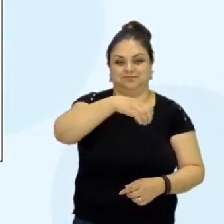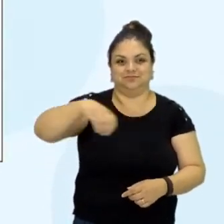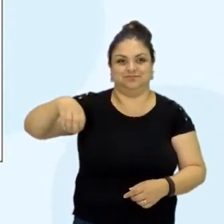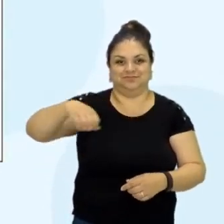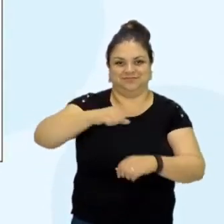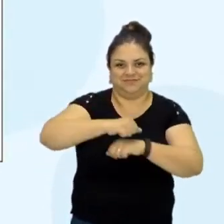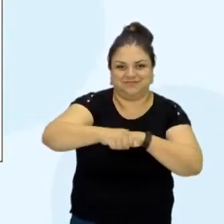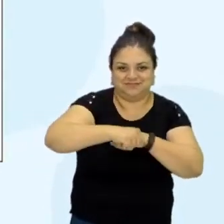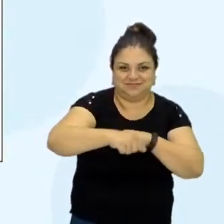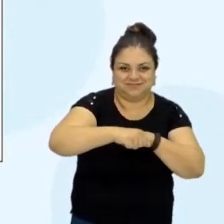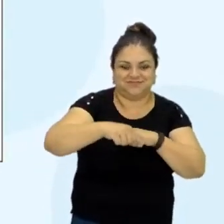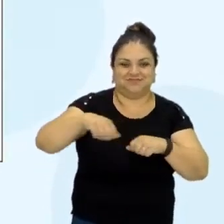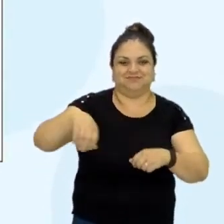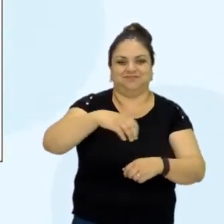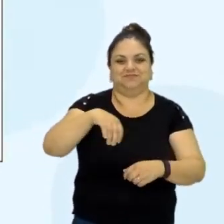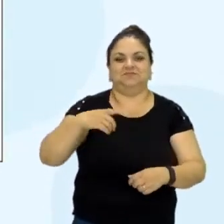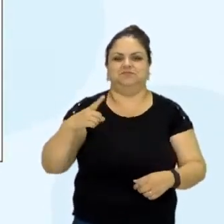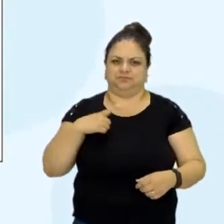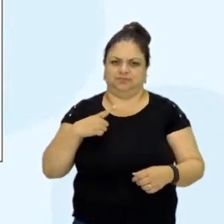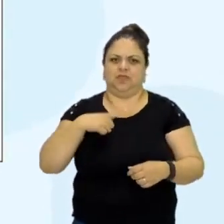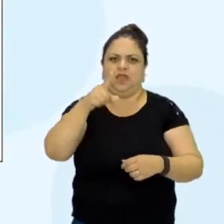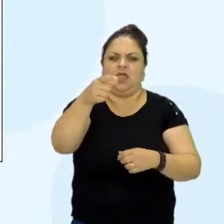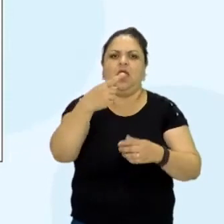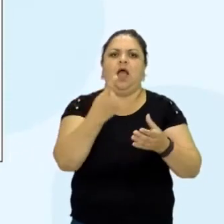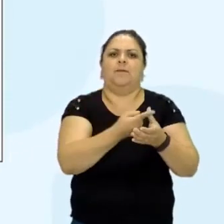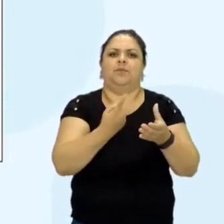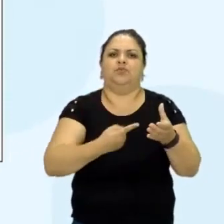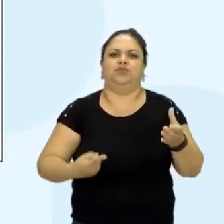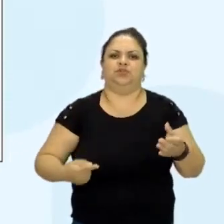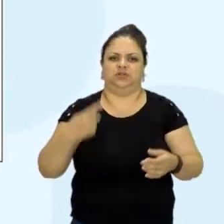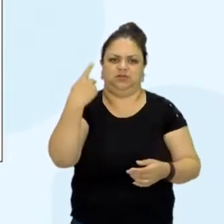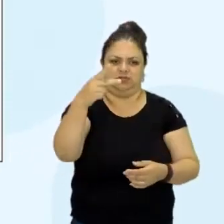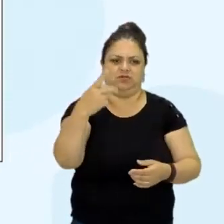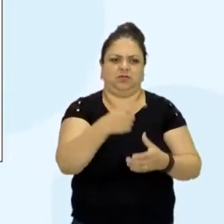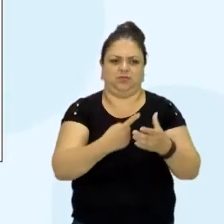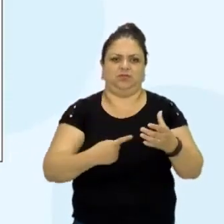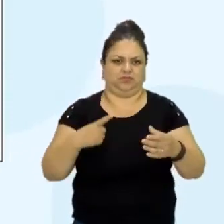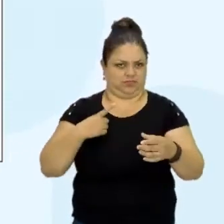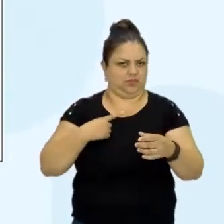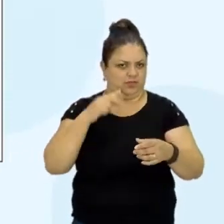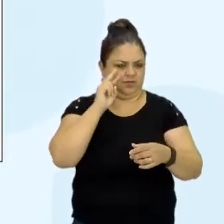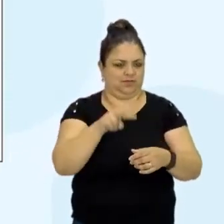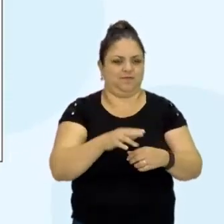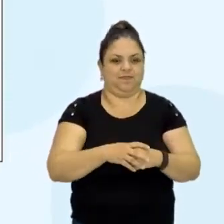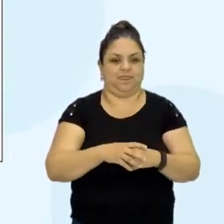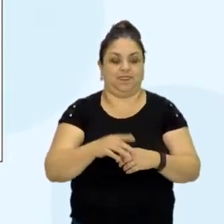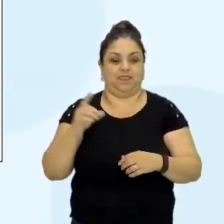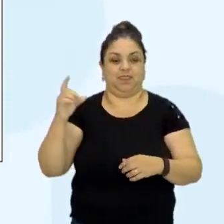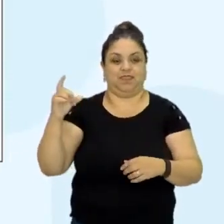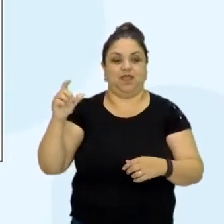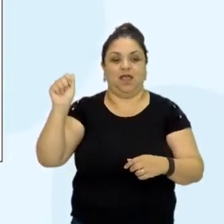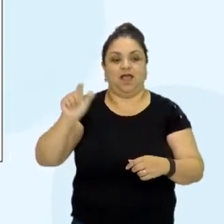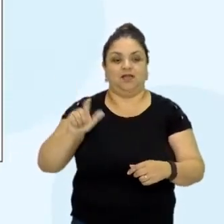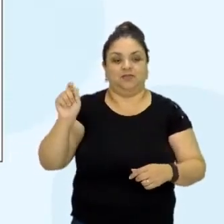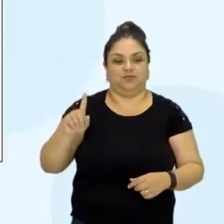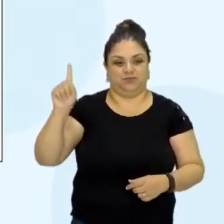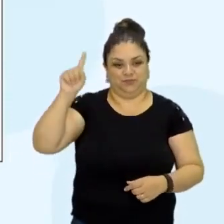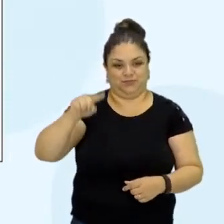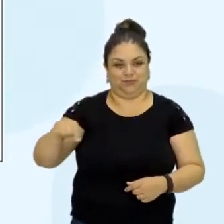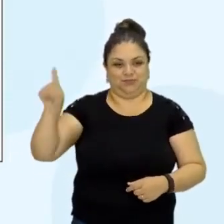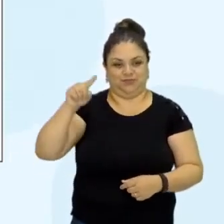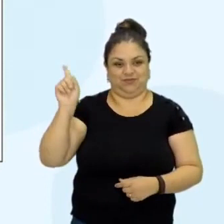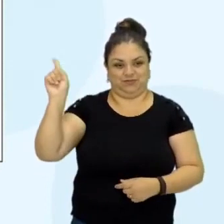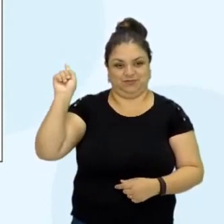na apostila de vocês. Então, suporte de pilha, isso aqui pode ser substituído por bateria. Lembrando, né, que a pilha